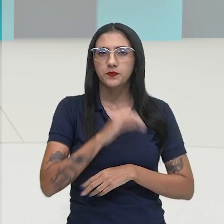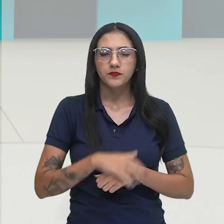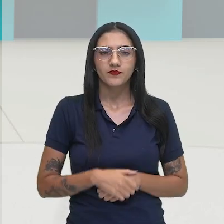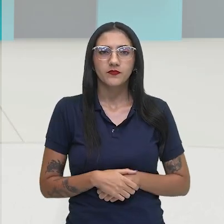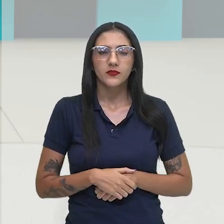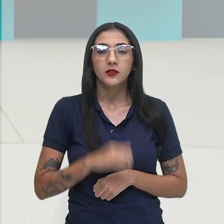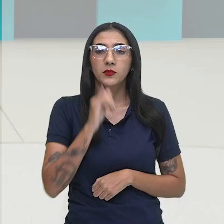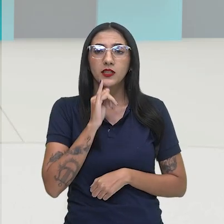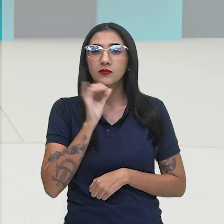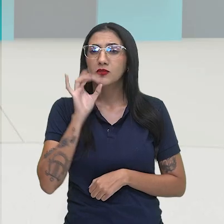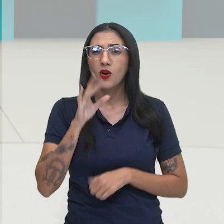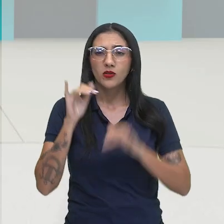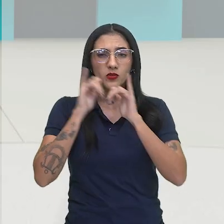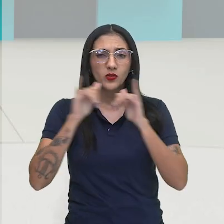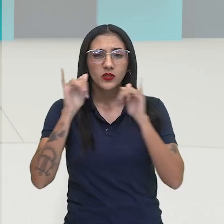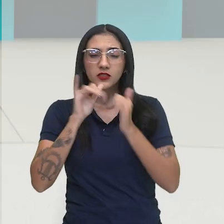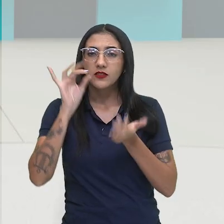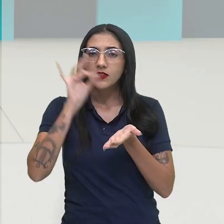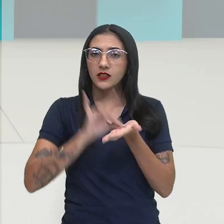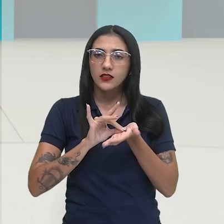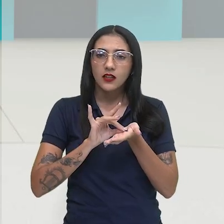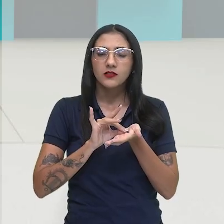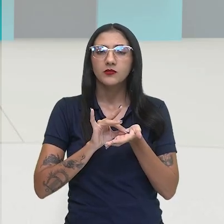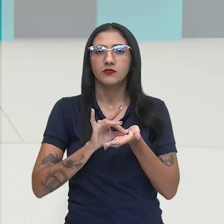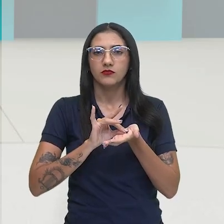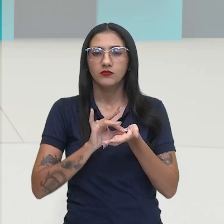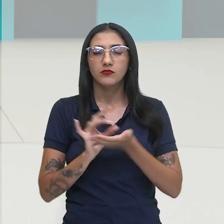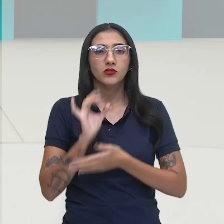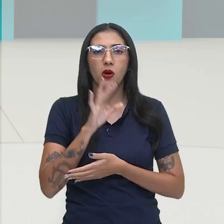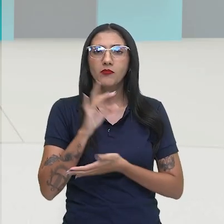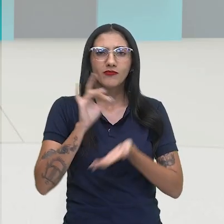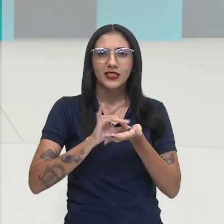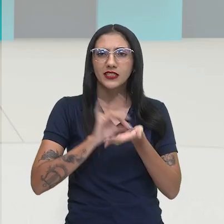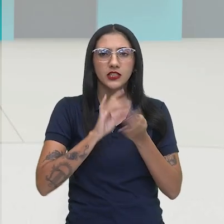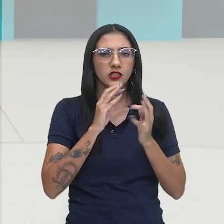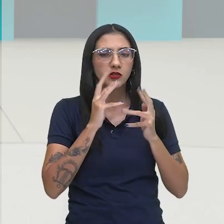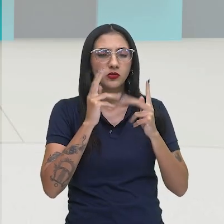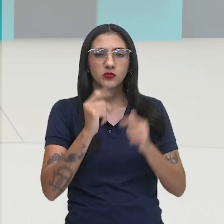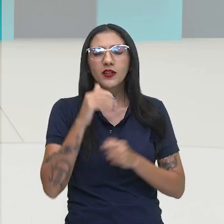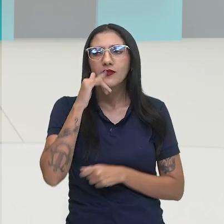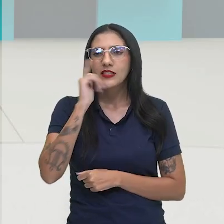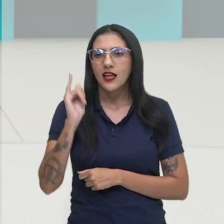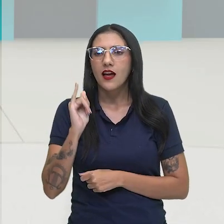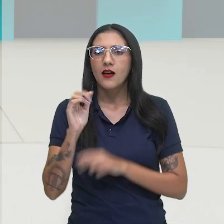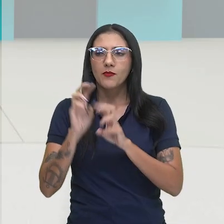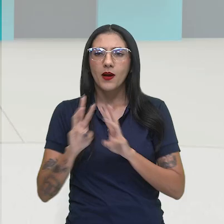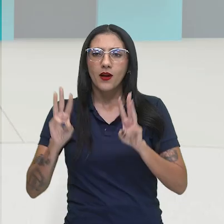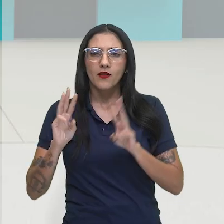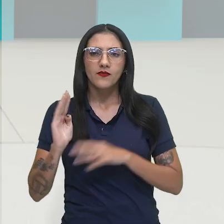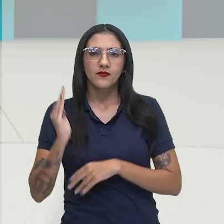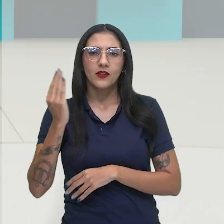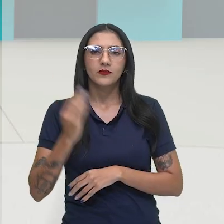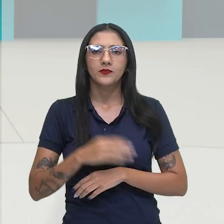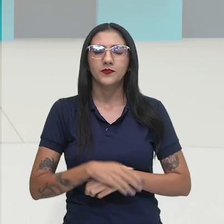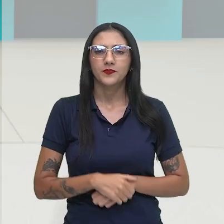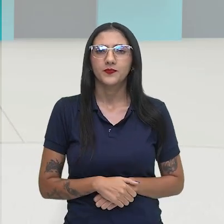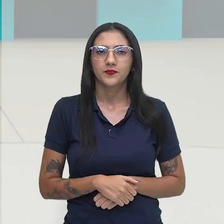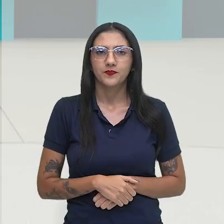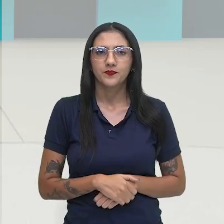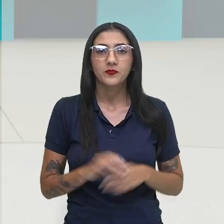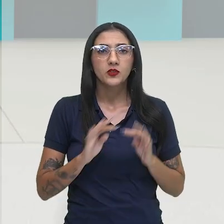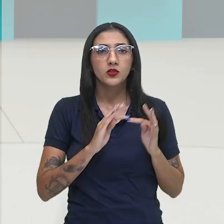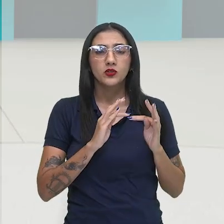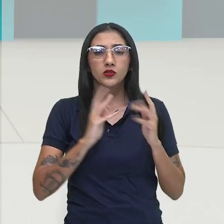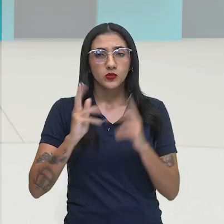fake news, por exemplo, e buscar essas informações verdadeiras, também passa aí por esse contexto. Bem, todo mundo que